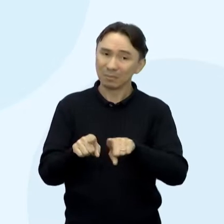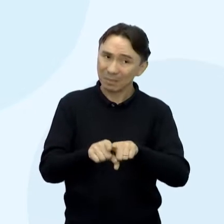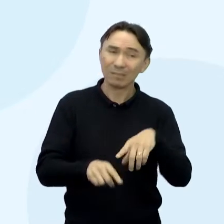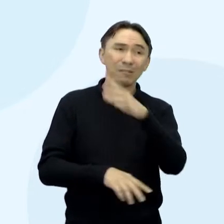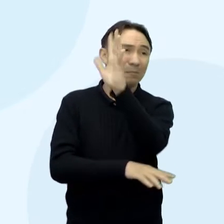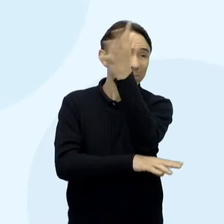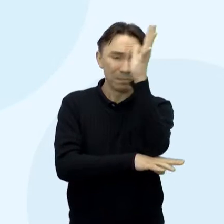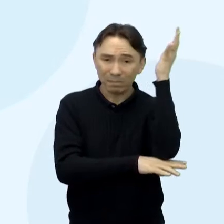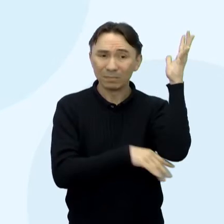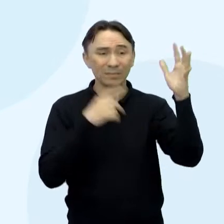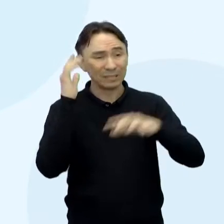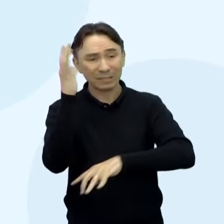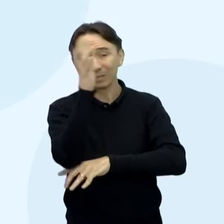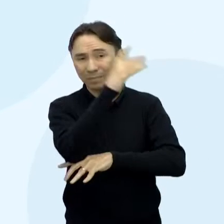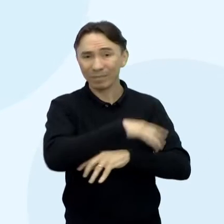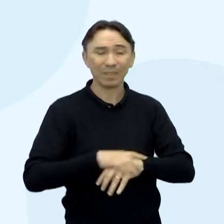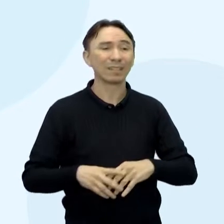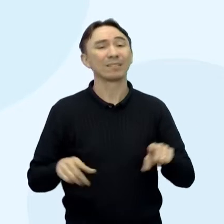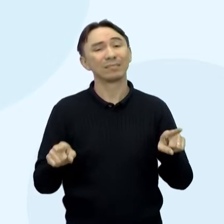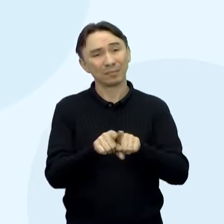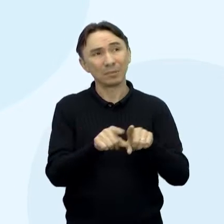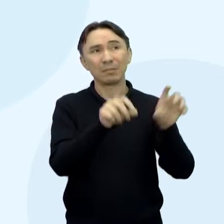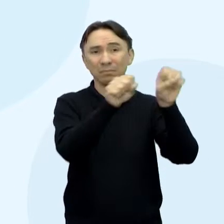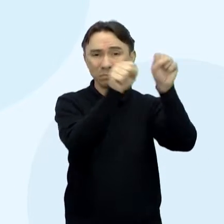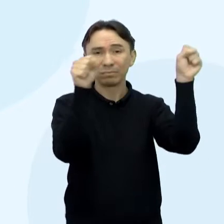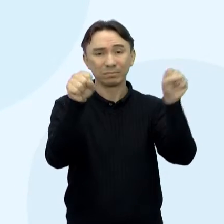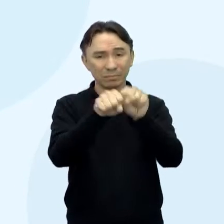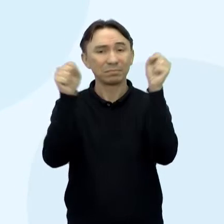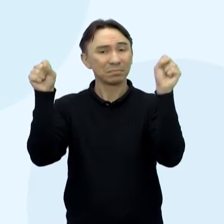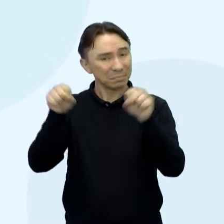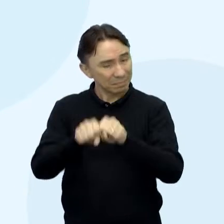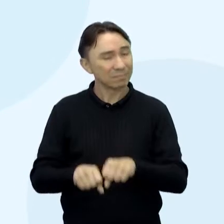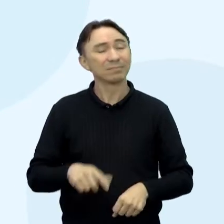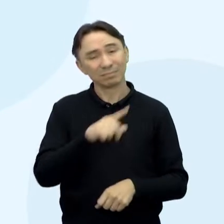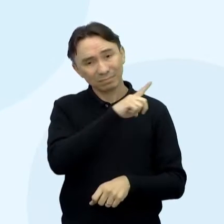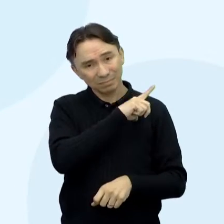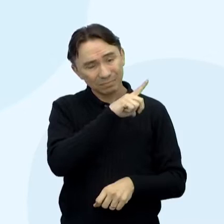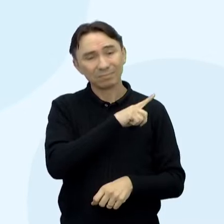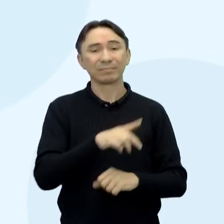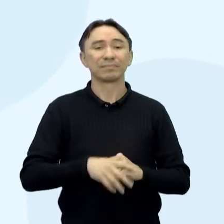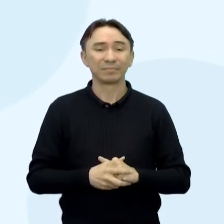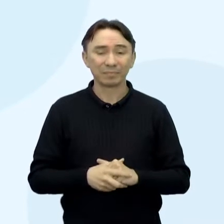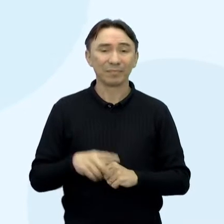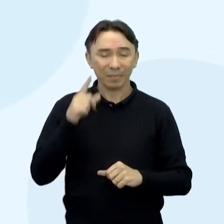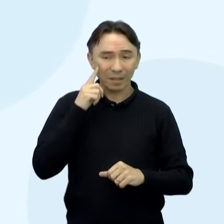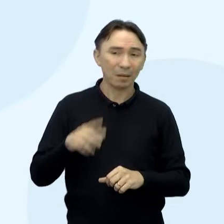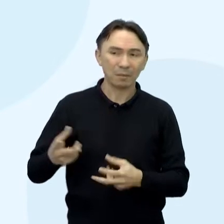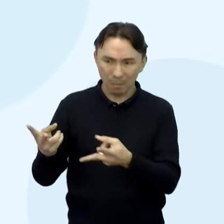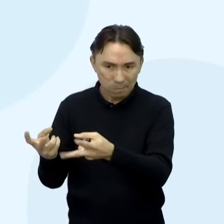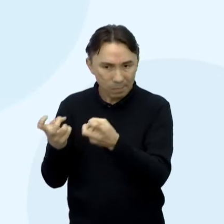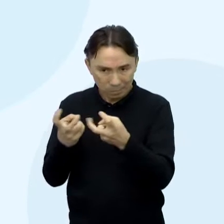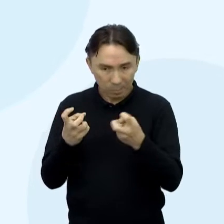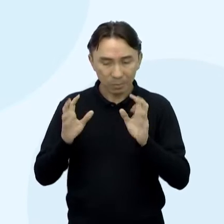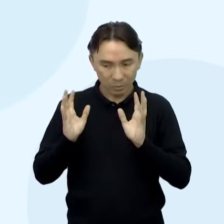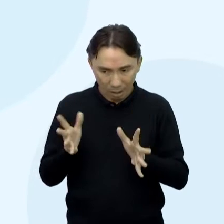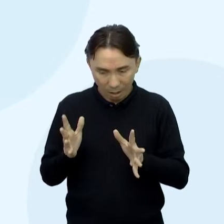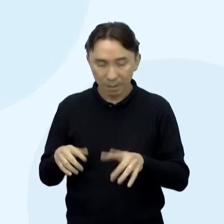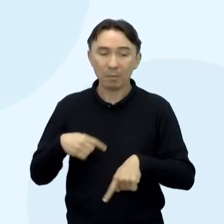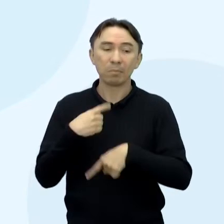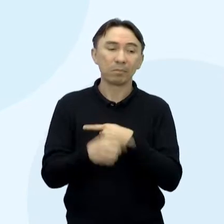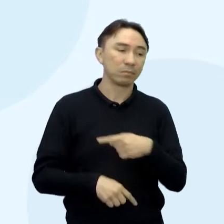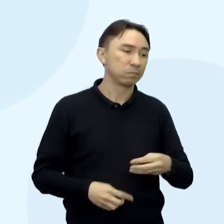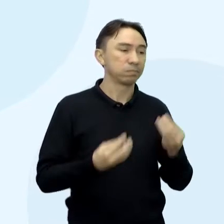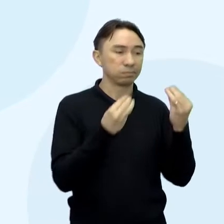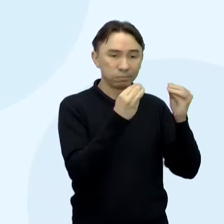matéria-prima ela é extraída, ela tem que ir lá para a fabricação, vai para a indústria para fabricar ali o produto,